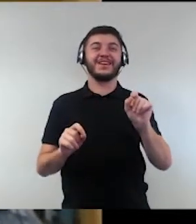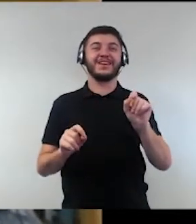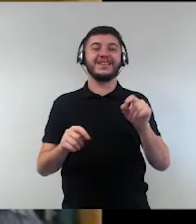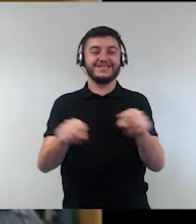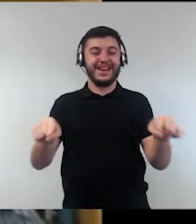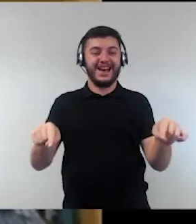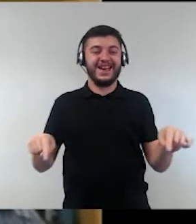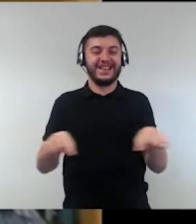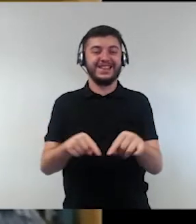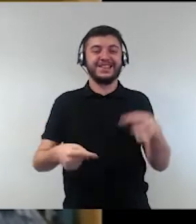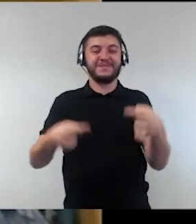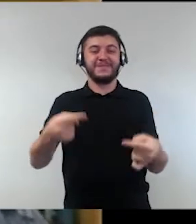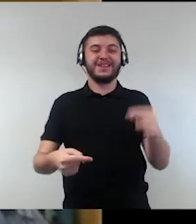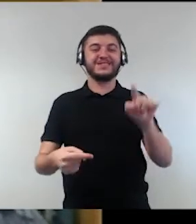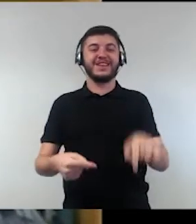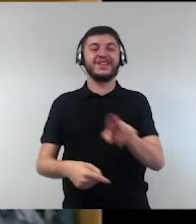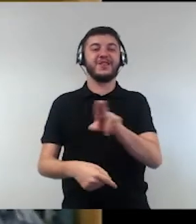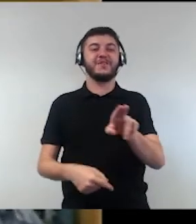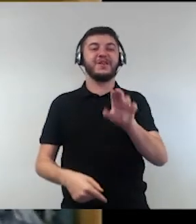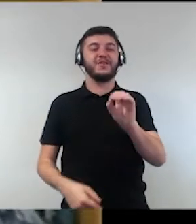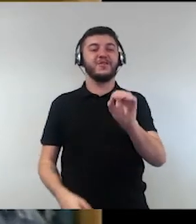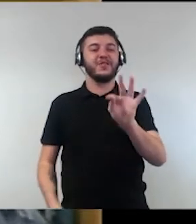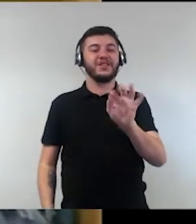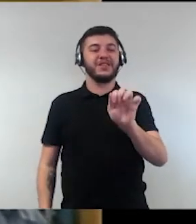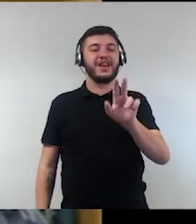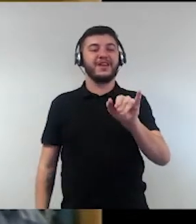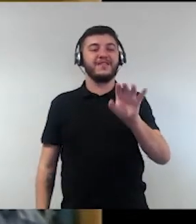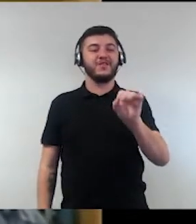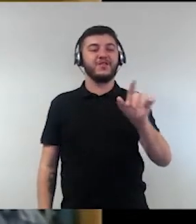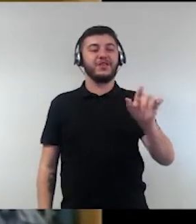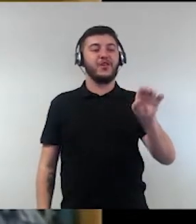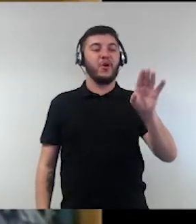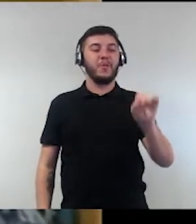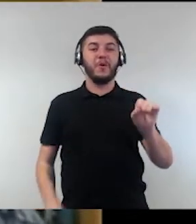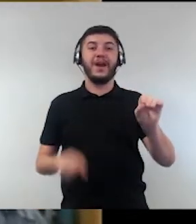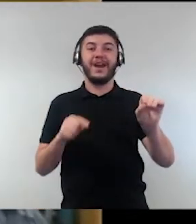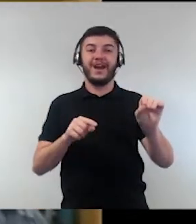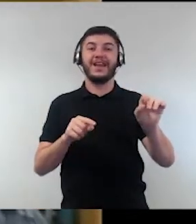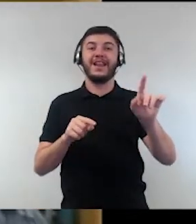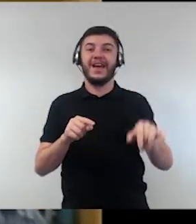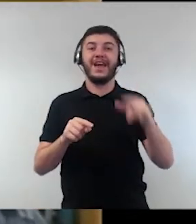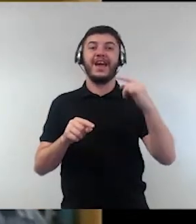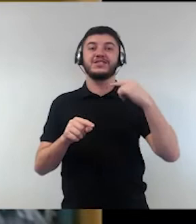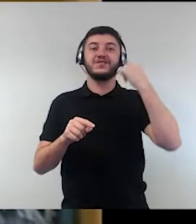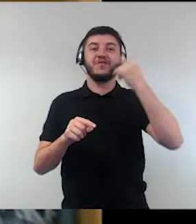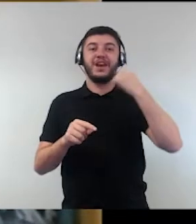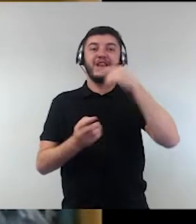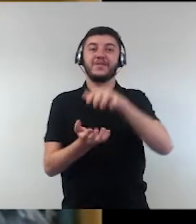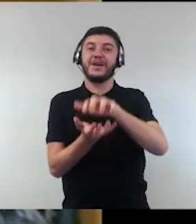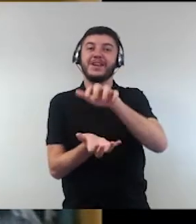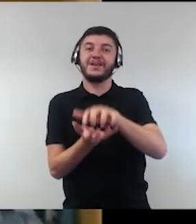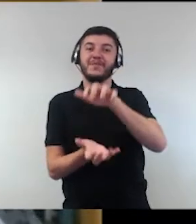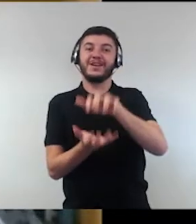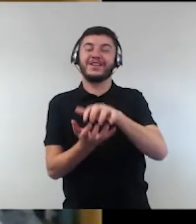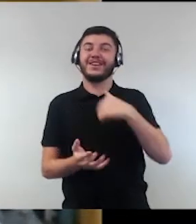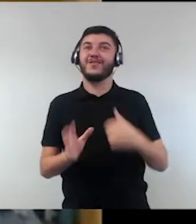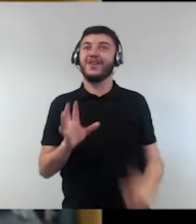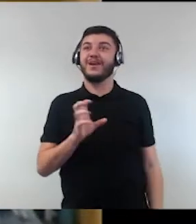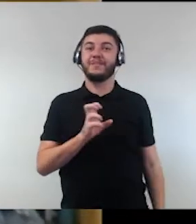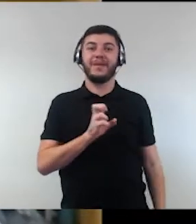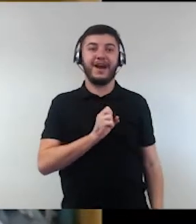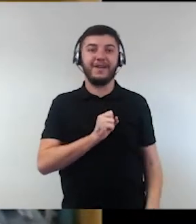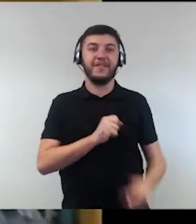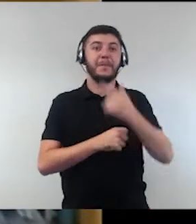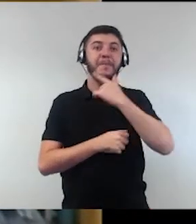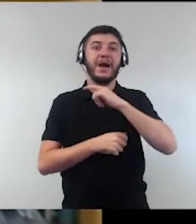Lobo. Dr. Otávio Lobo, um advogado pernambucano que eu amava profundamente, pai de uma grande amiga minha que